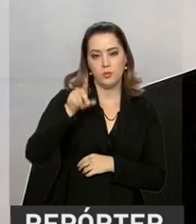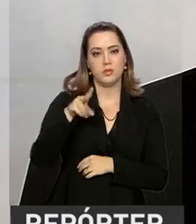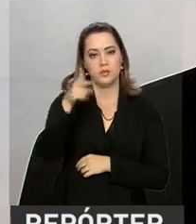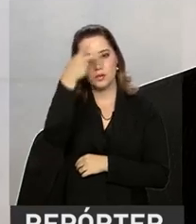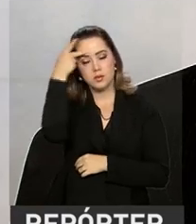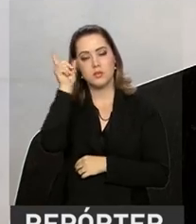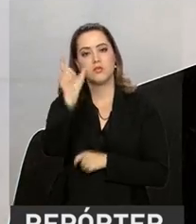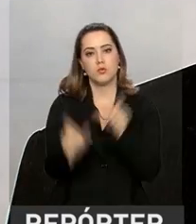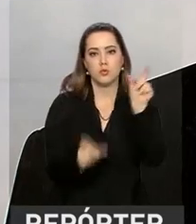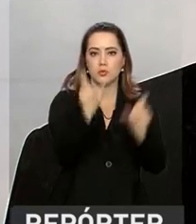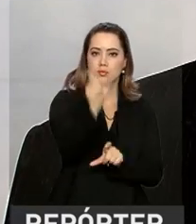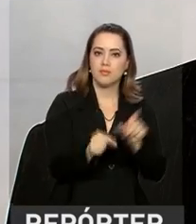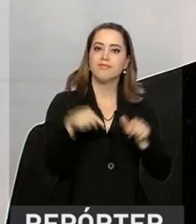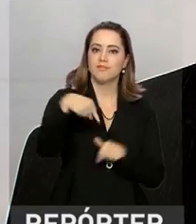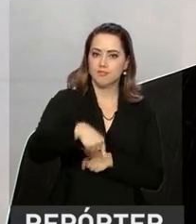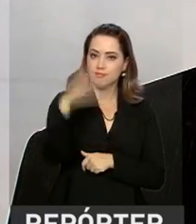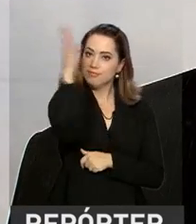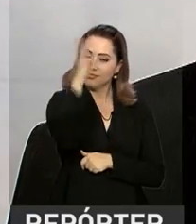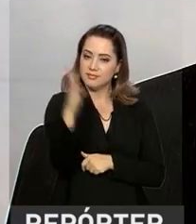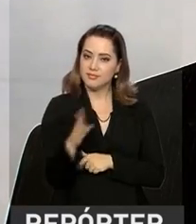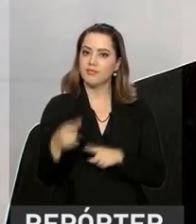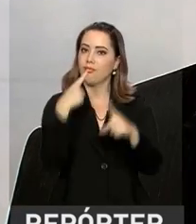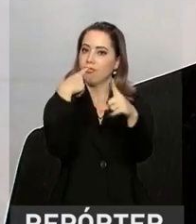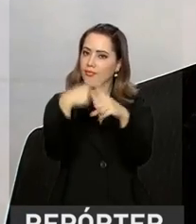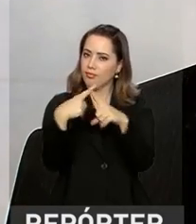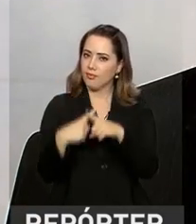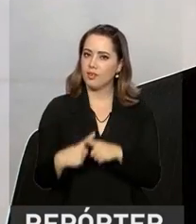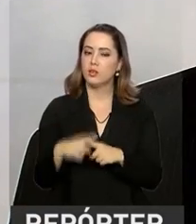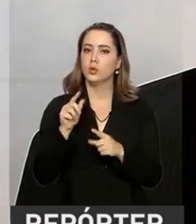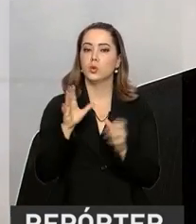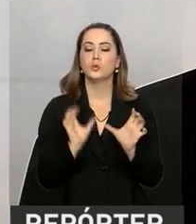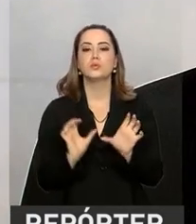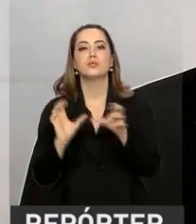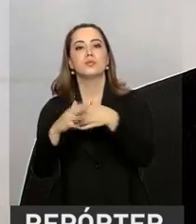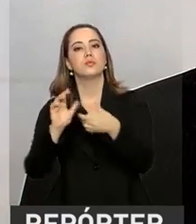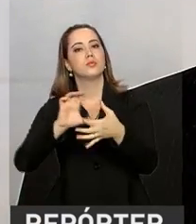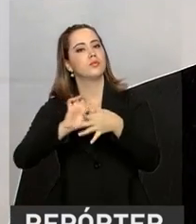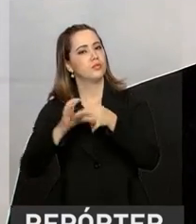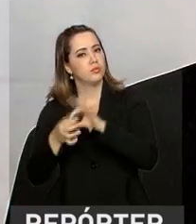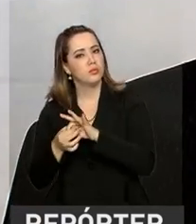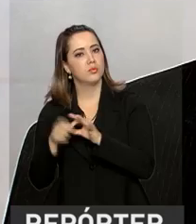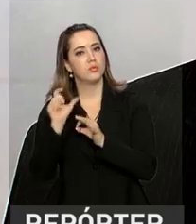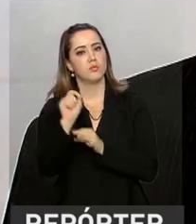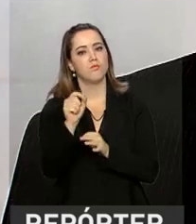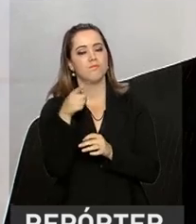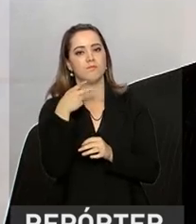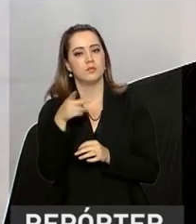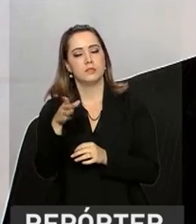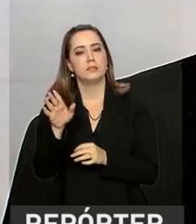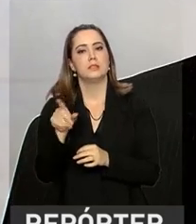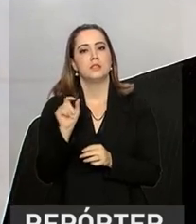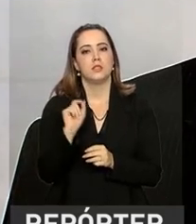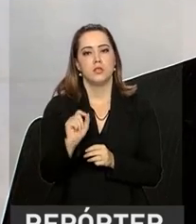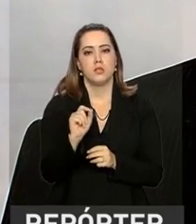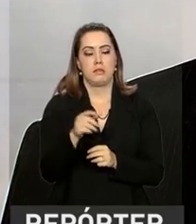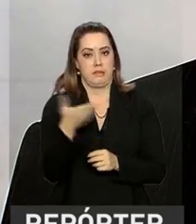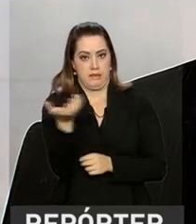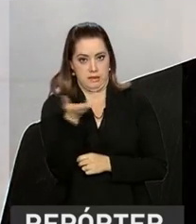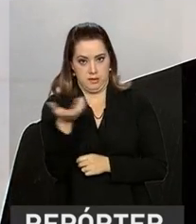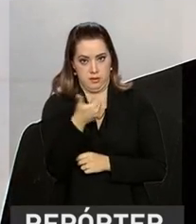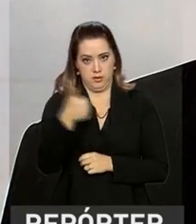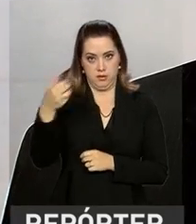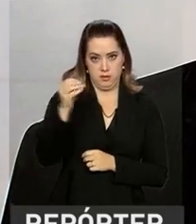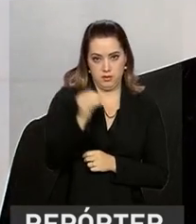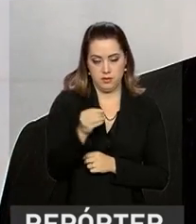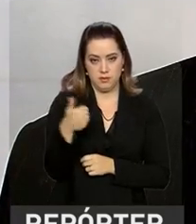para esportistas do país. E o Comitê Olímpico Brasileiro traçou a meta para o Brasil: ficar entre as 10 primeiras